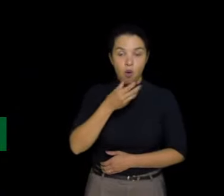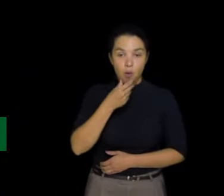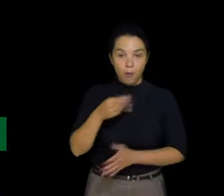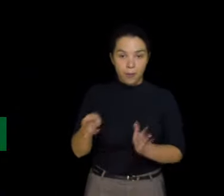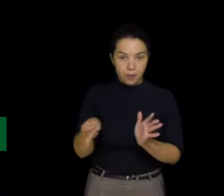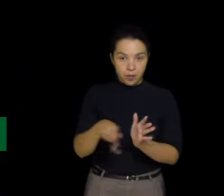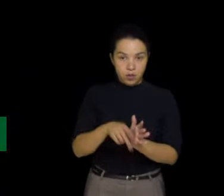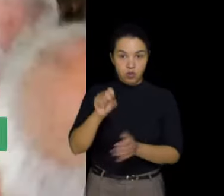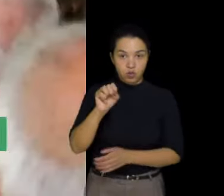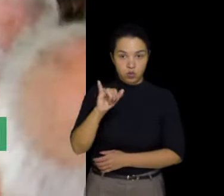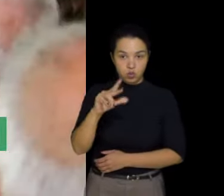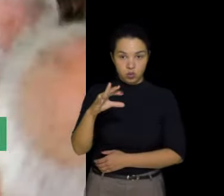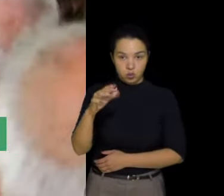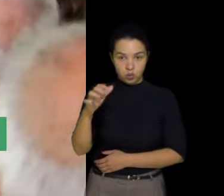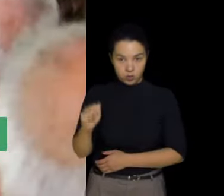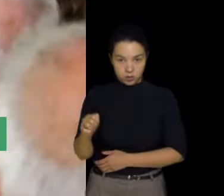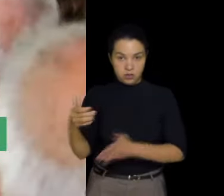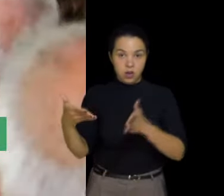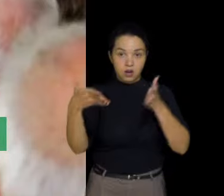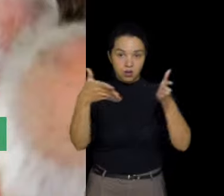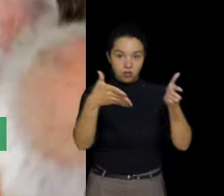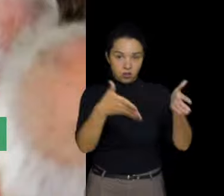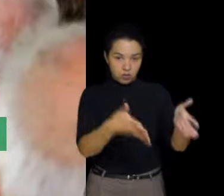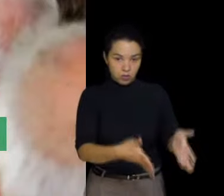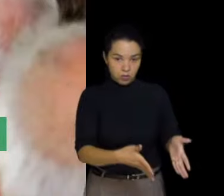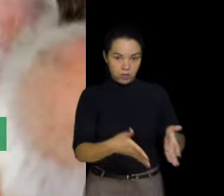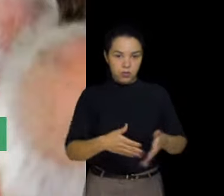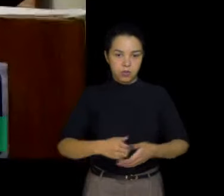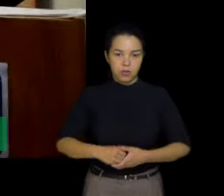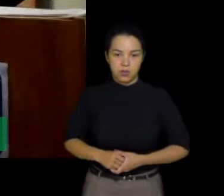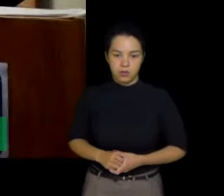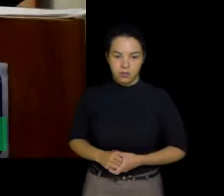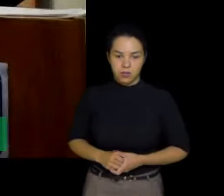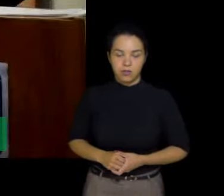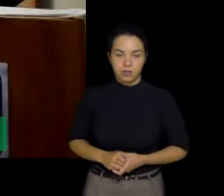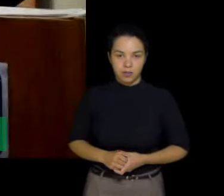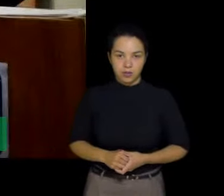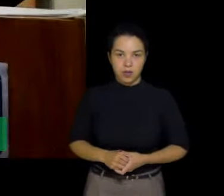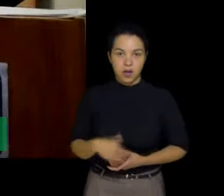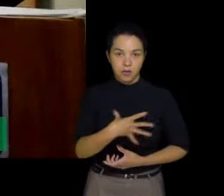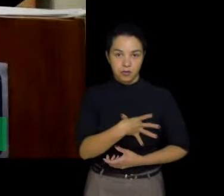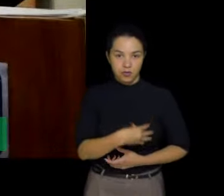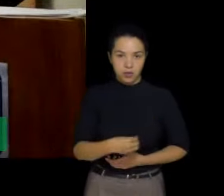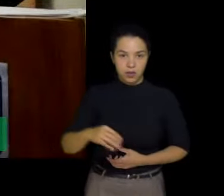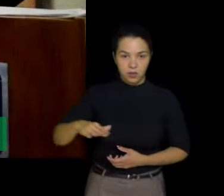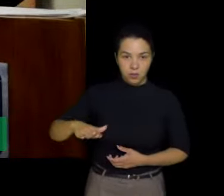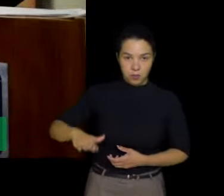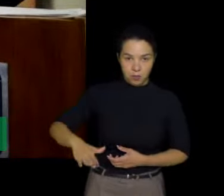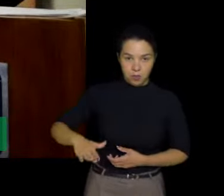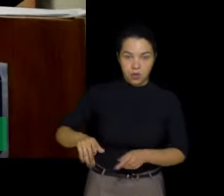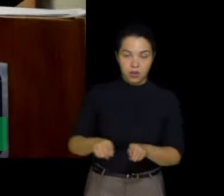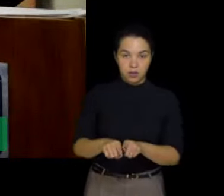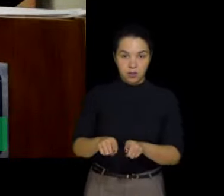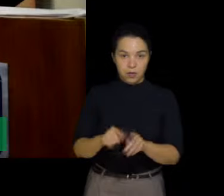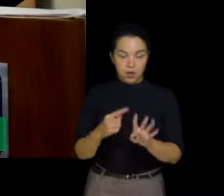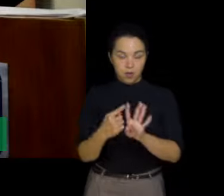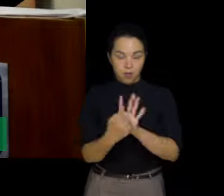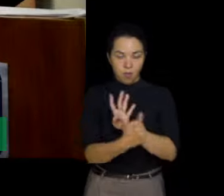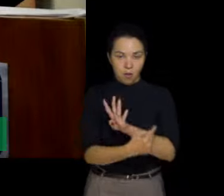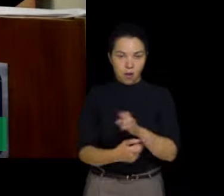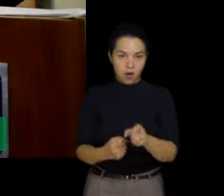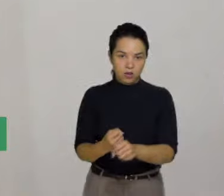na colônia Nova Itália, acompanhado da esposa, de um filho menor e de 4 escravos. Por que eu fiz o relato